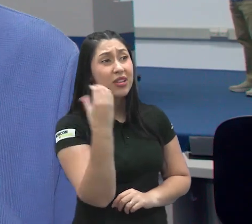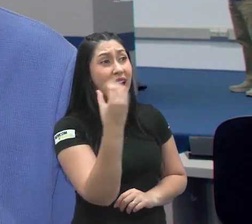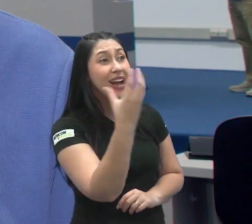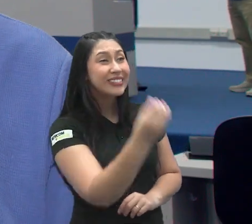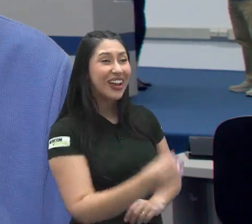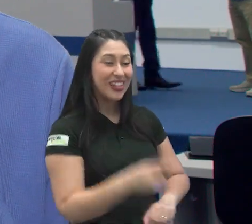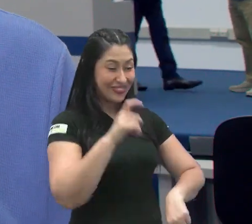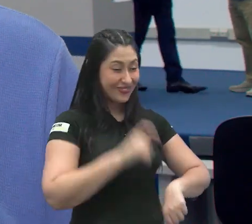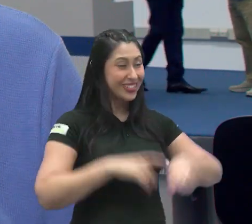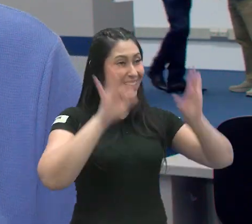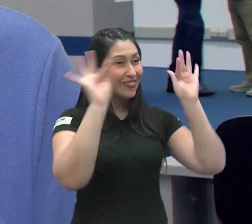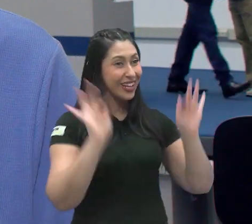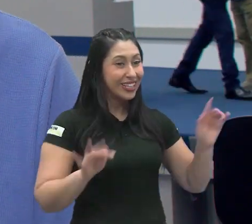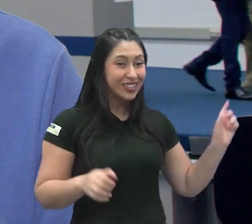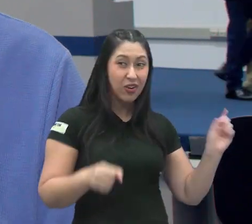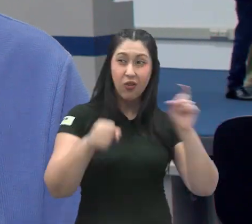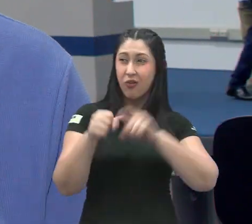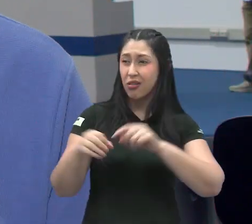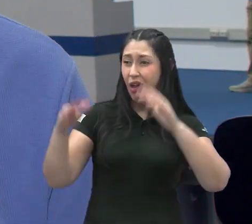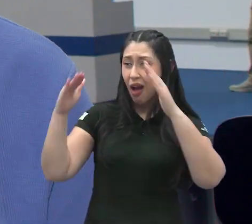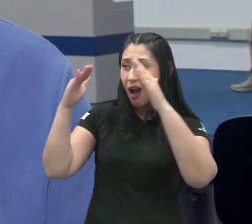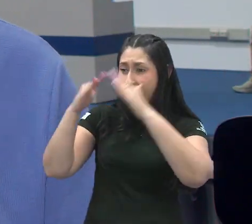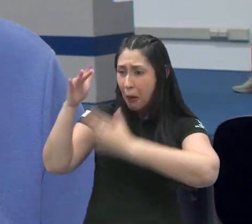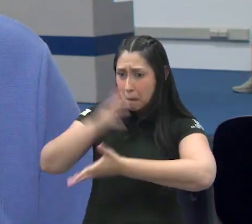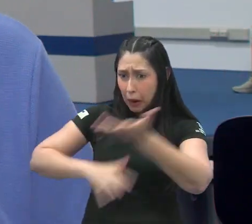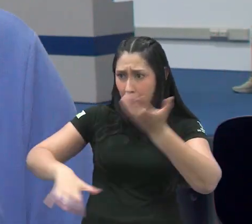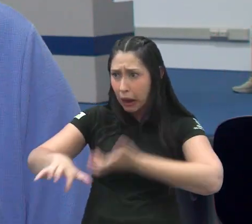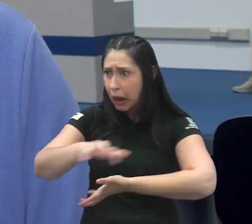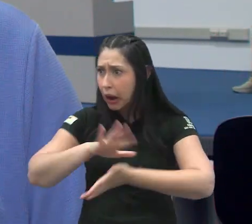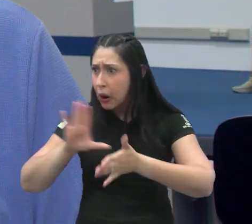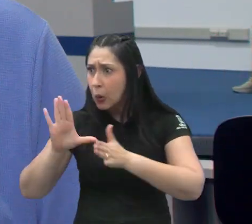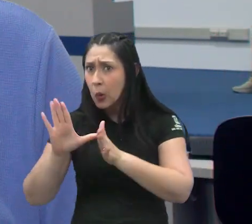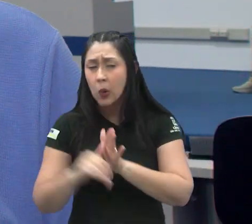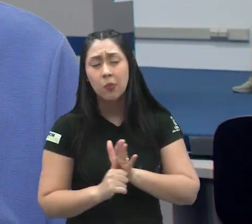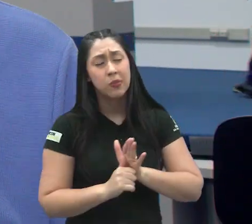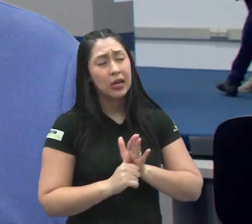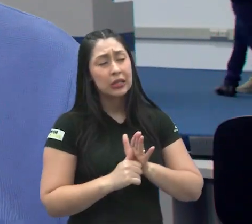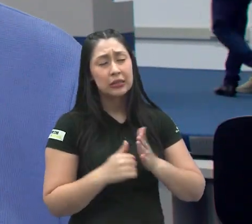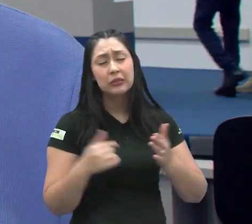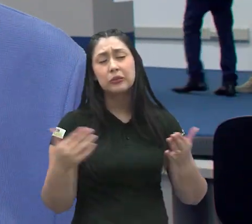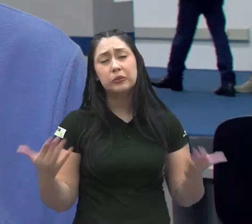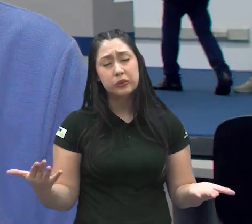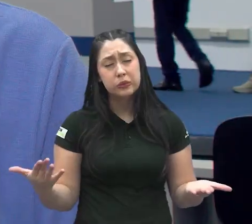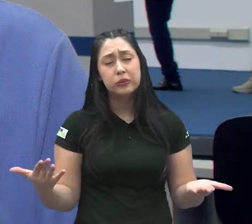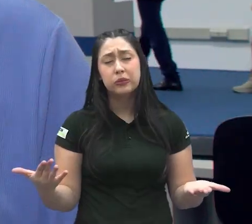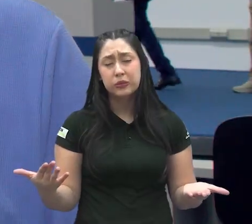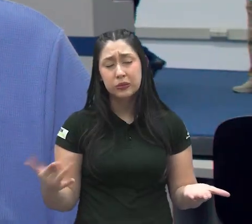vai viajar, um momento feliz com a família e quando você retorna, você encontra uma surpresa